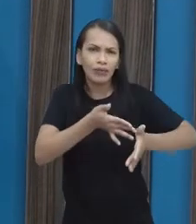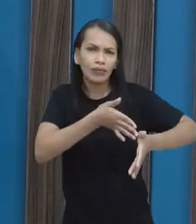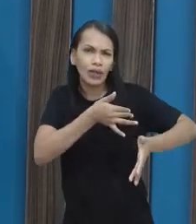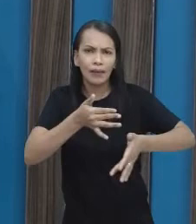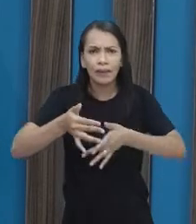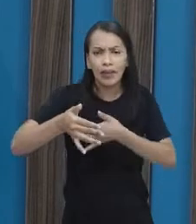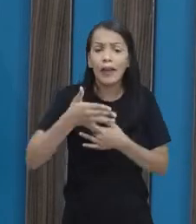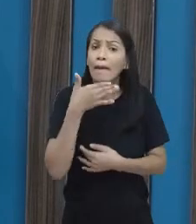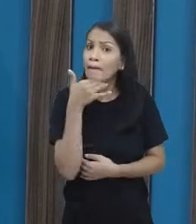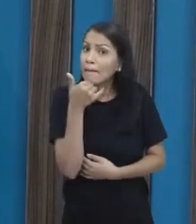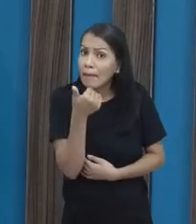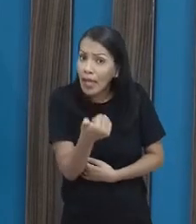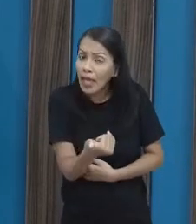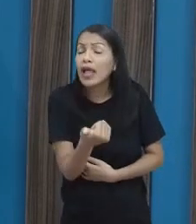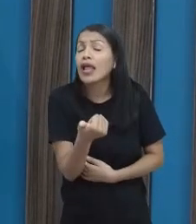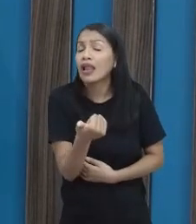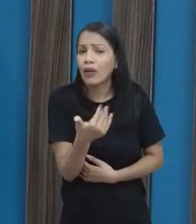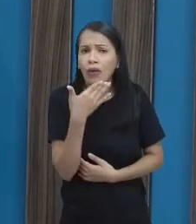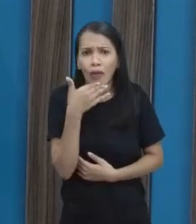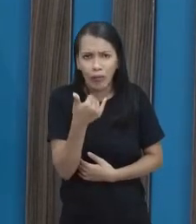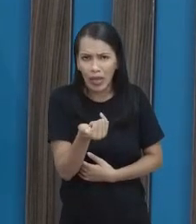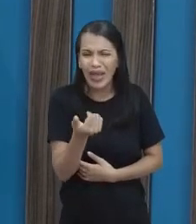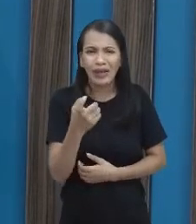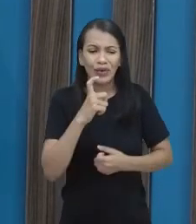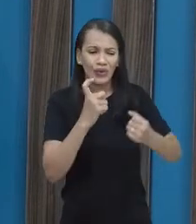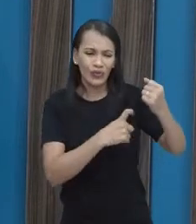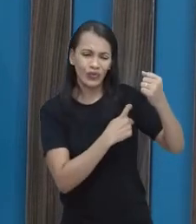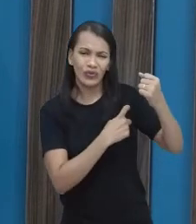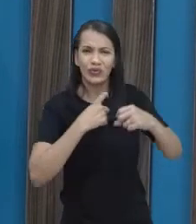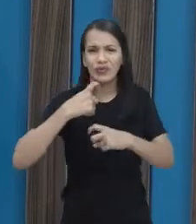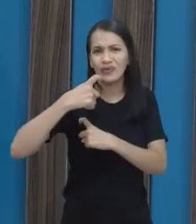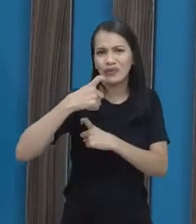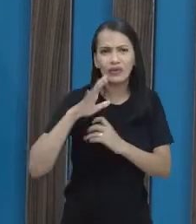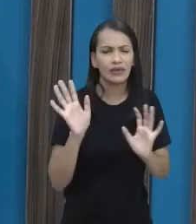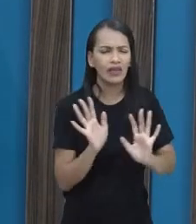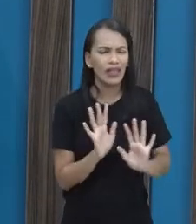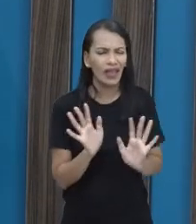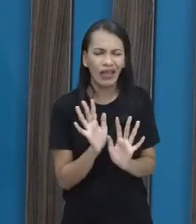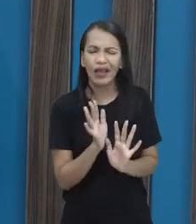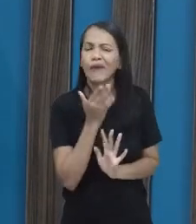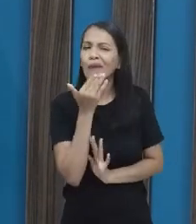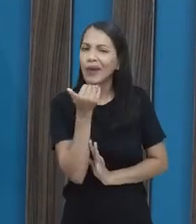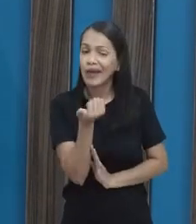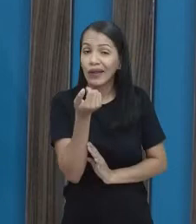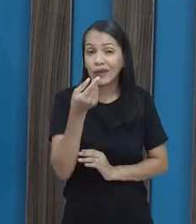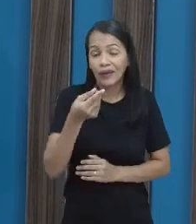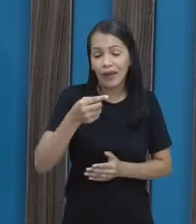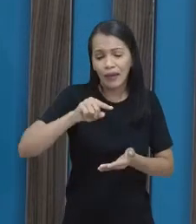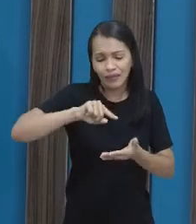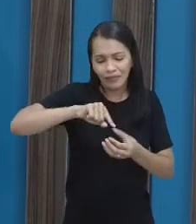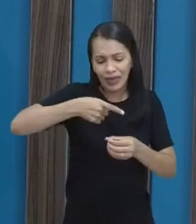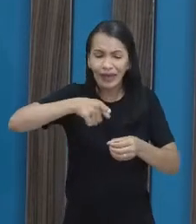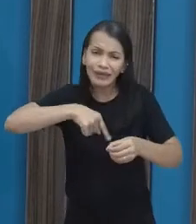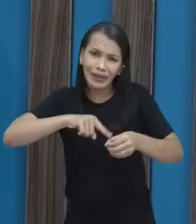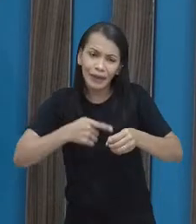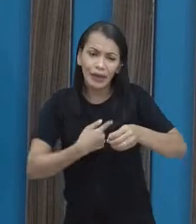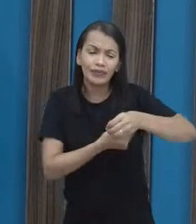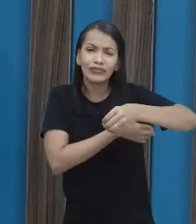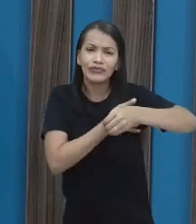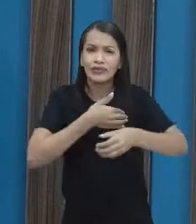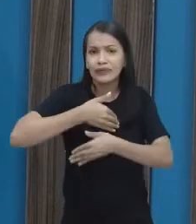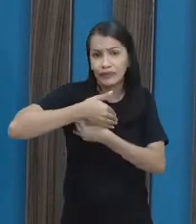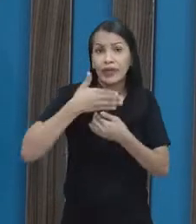ecologicamente, seria aí uma opção para a gente utilizar e a gente, de uma vez por todas, a gente eliminar, né, todos esses